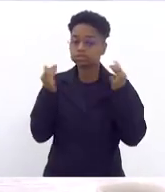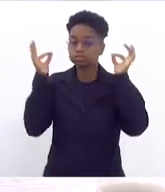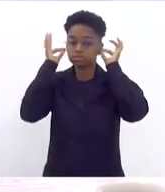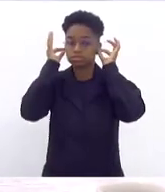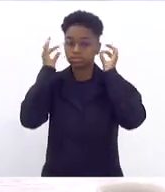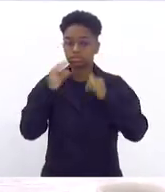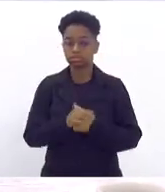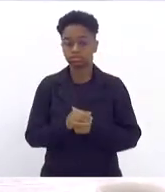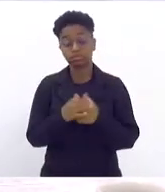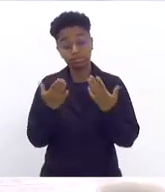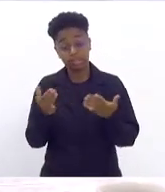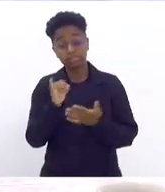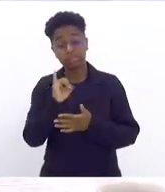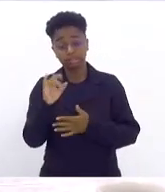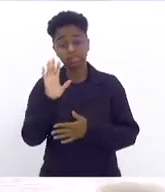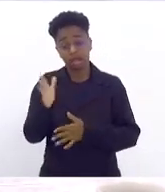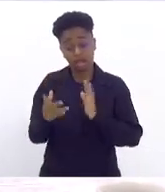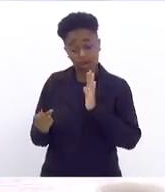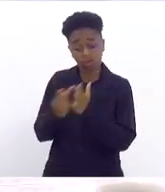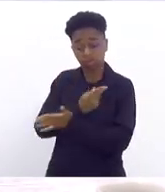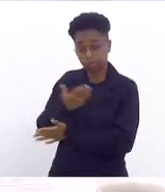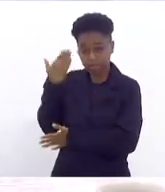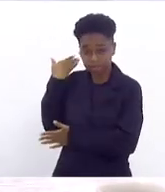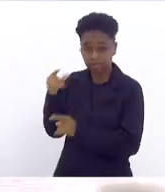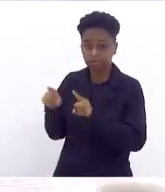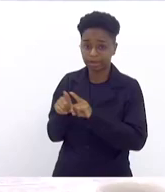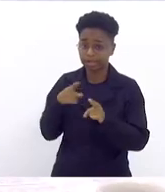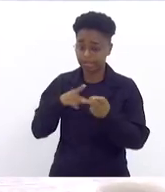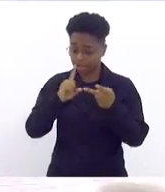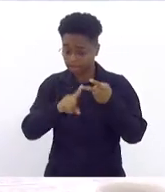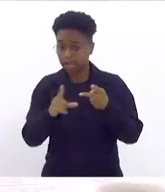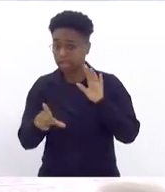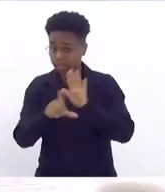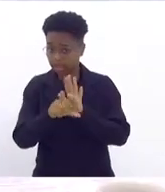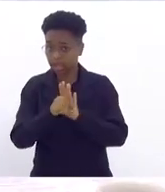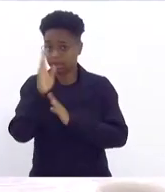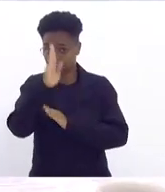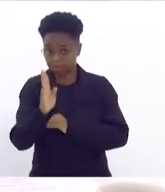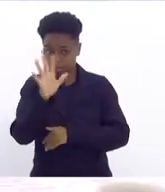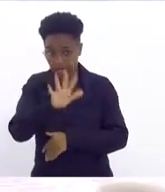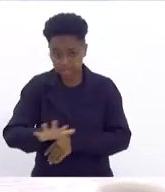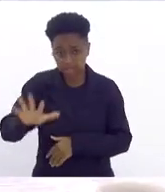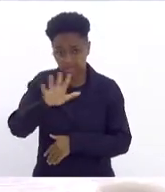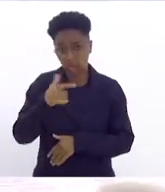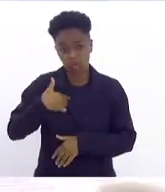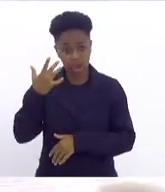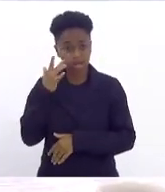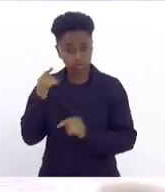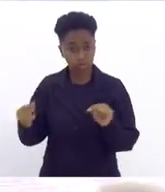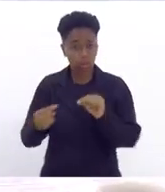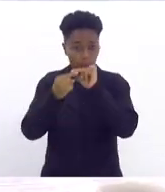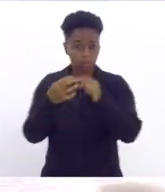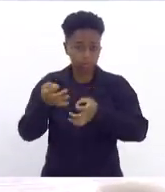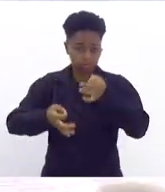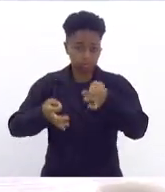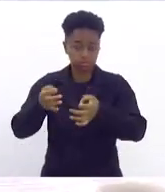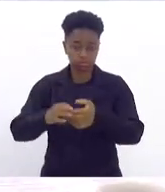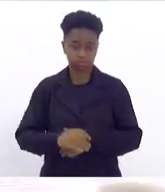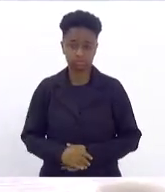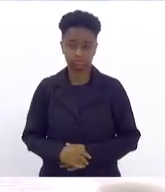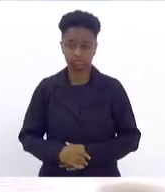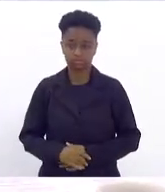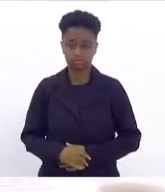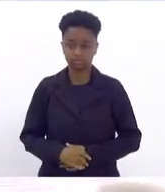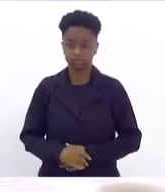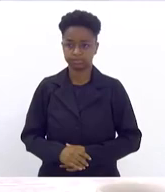havendo precedente, havendo uma lei nacional, eu acho que o parecer da constitucionalidade tem fundamento jurídico. Senhor presidente. Deputado Luiz